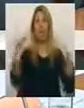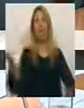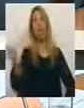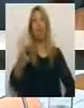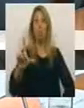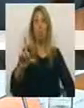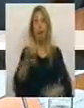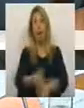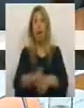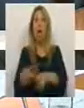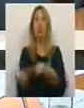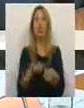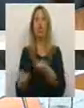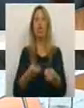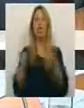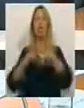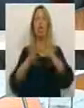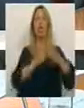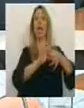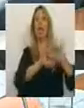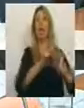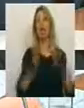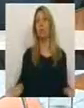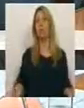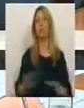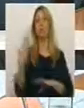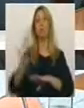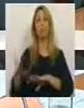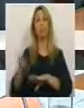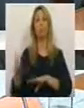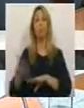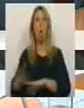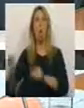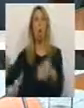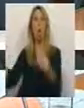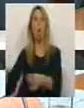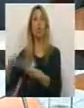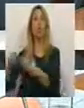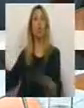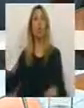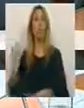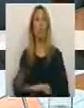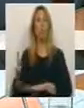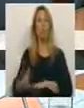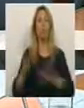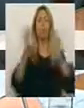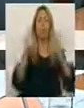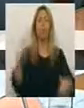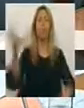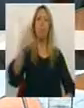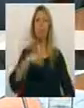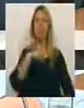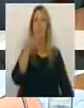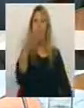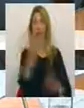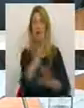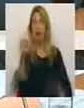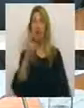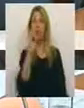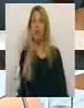Carris. É mesmo centralizadora, deixando de fora os tantos municípios. Mas vou buscar mais. Eu vou citar Vital Moreira.